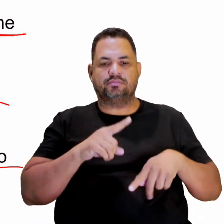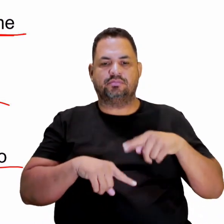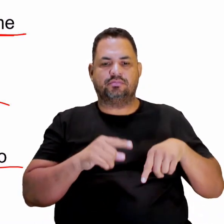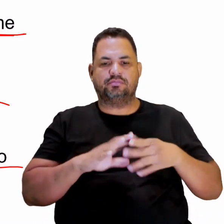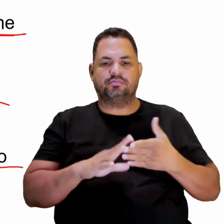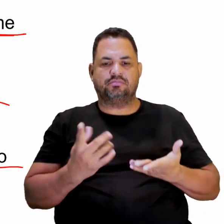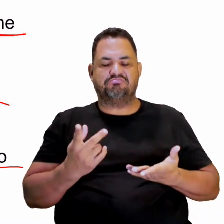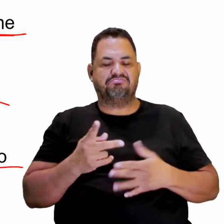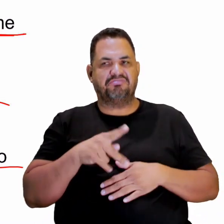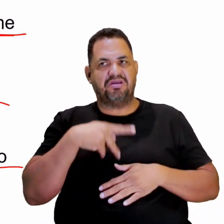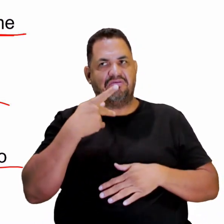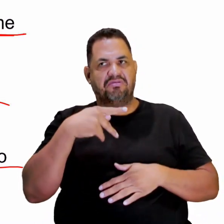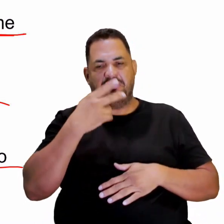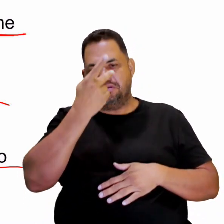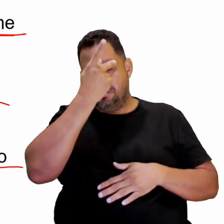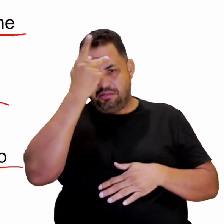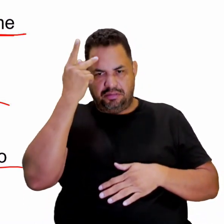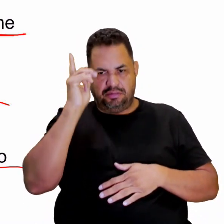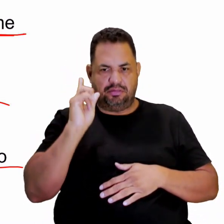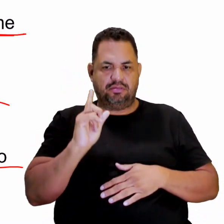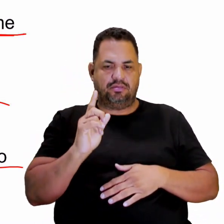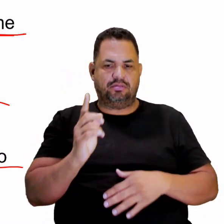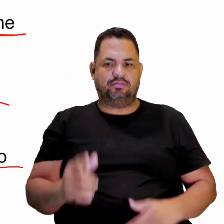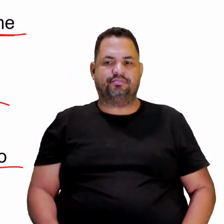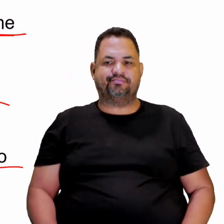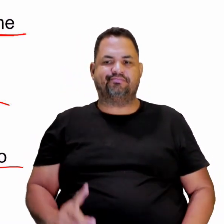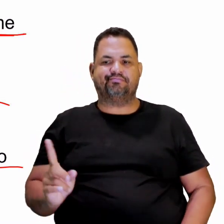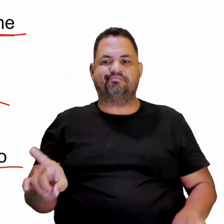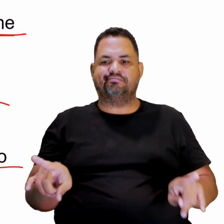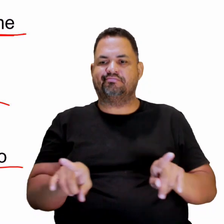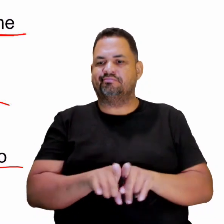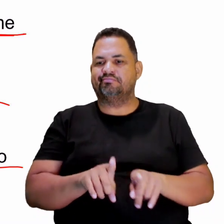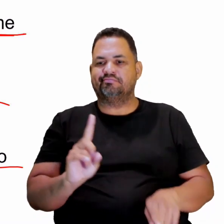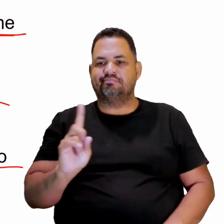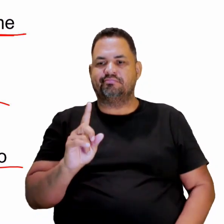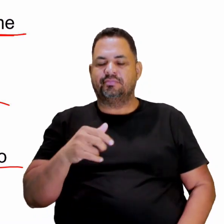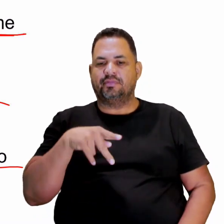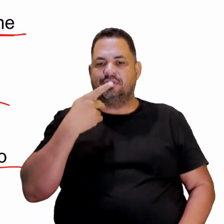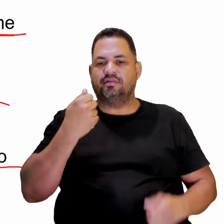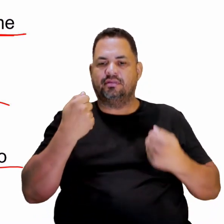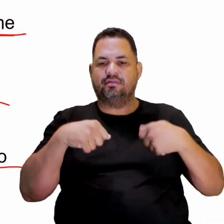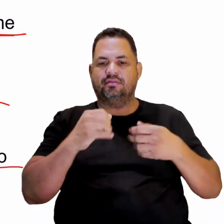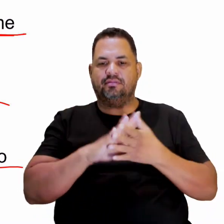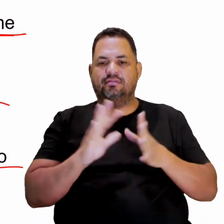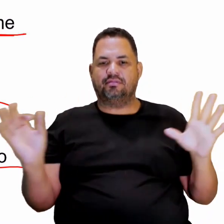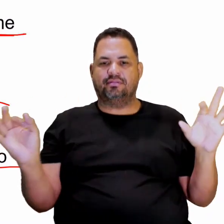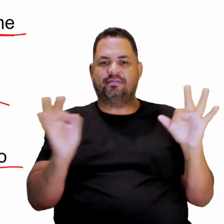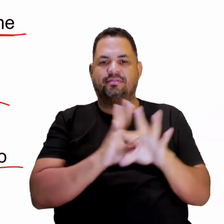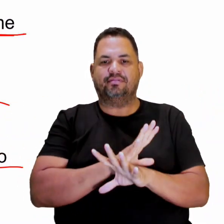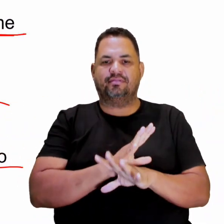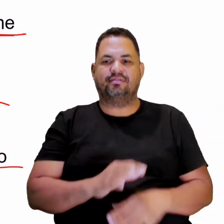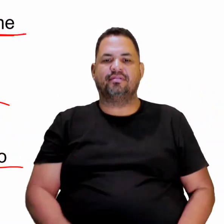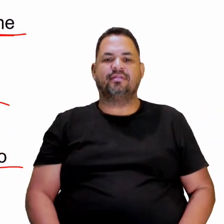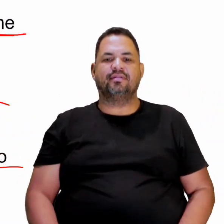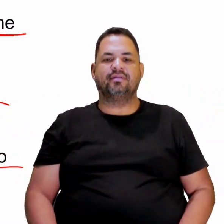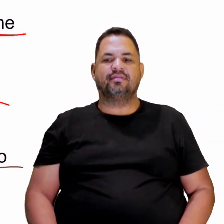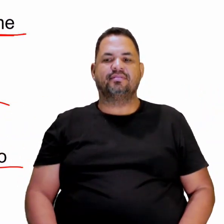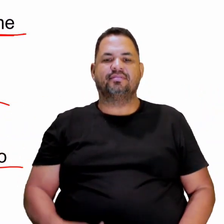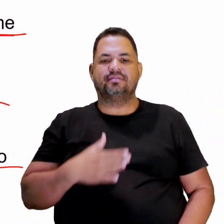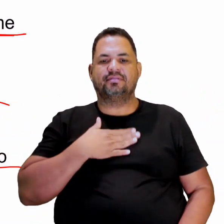falar sobre pessoas. Aqui não vou também falar sobre posse. Portanto, é o that a